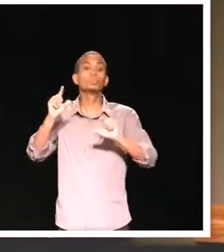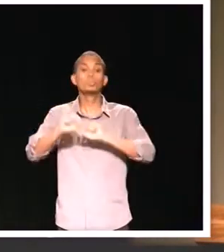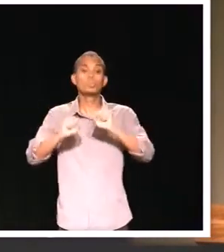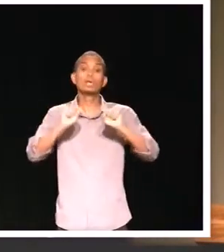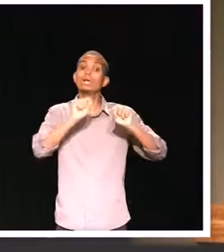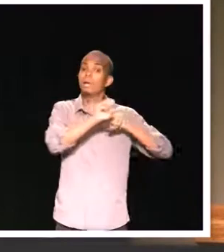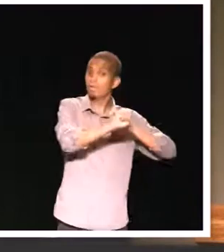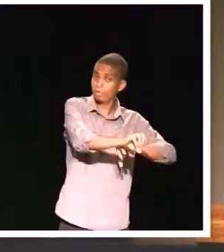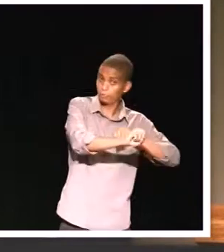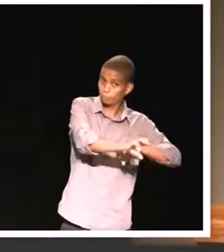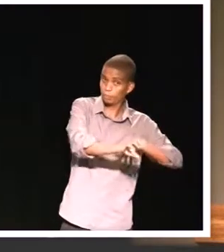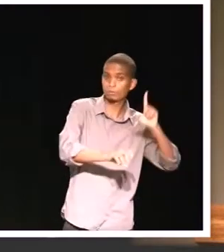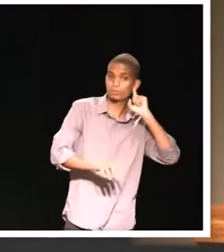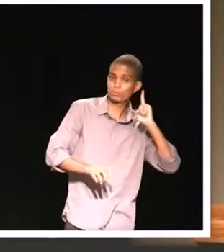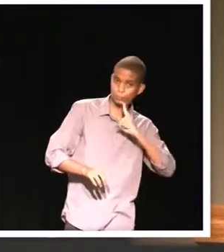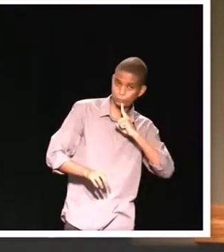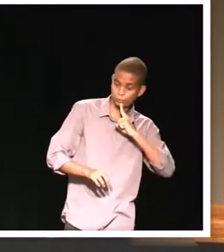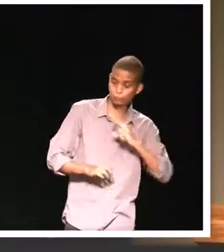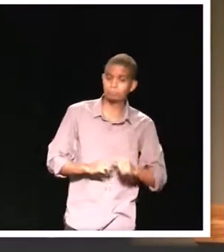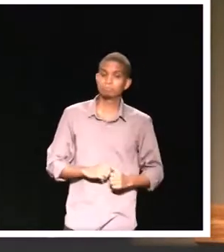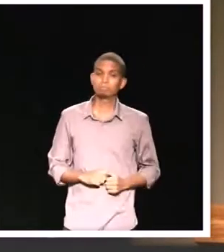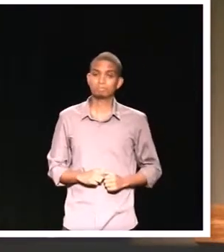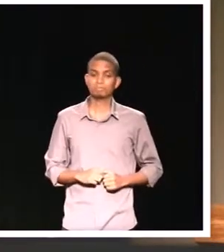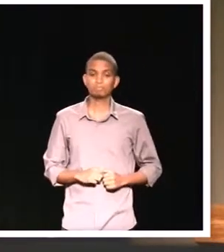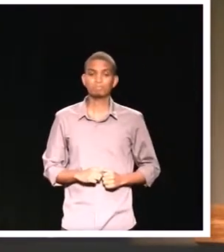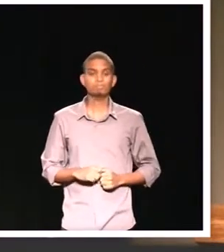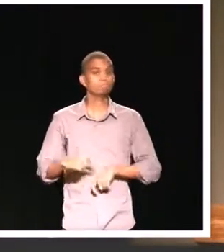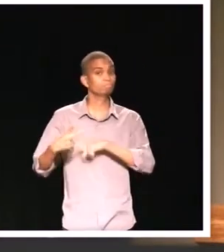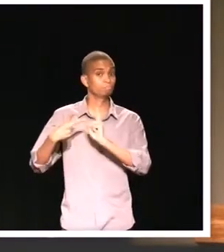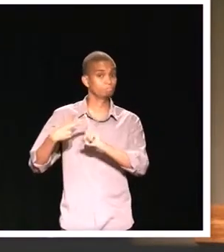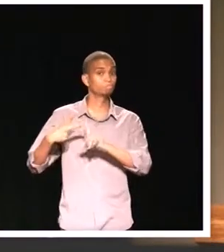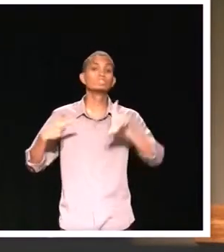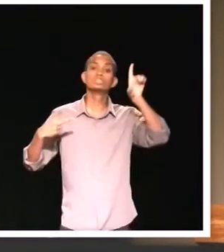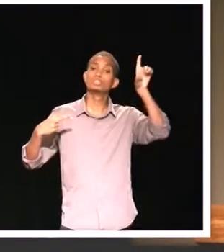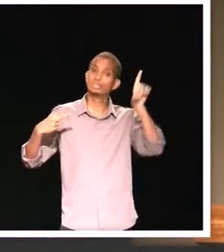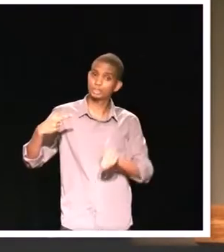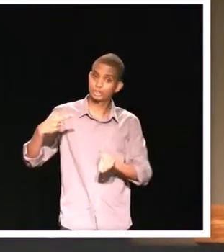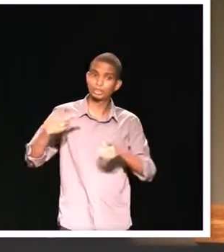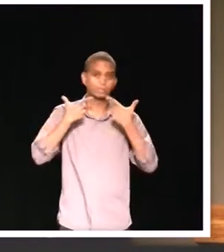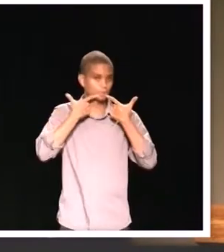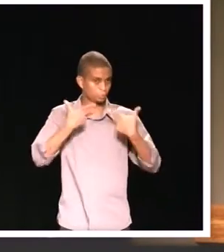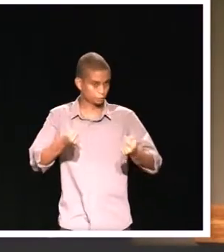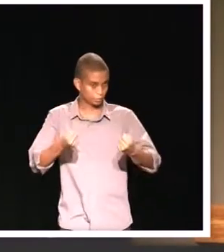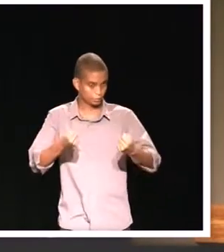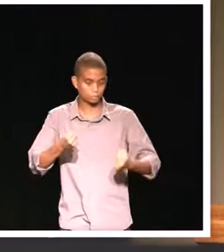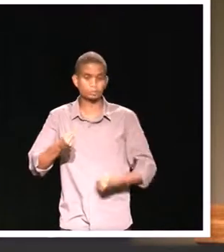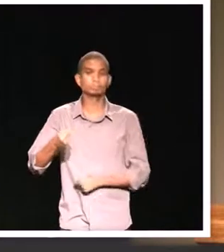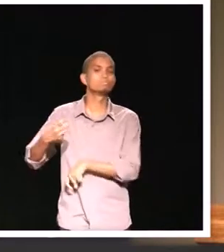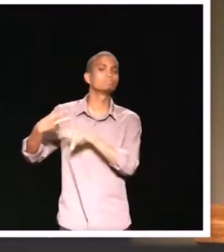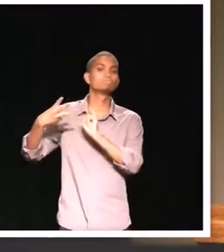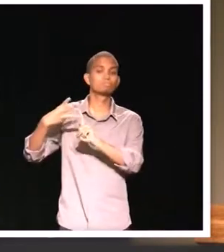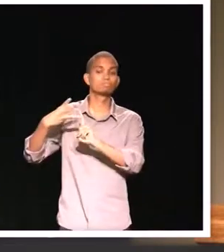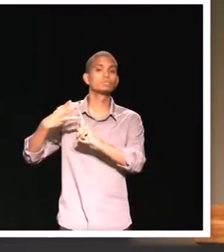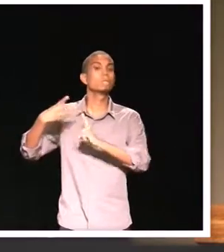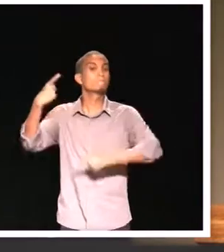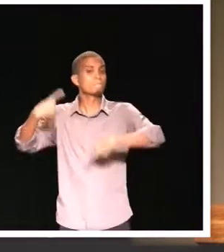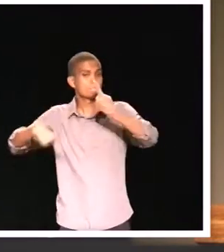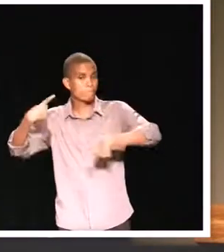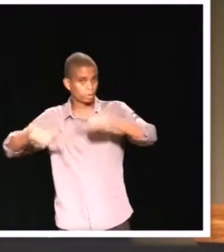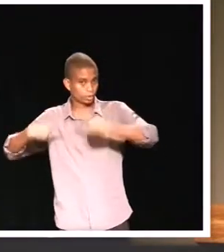dos surdos, os direitos linguísticos e as